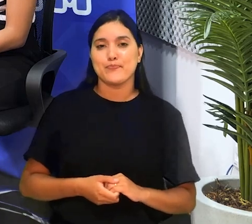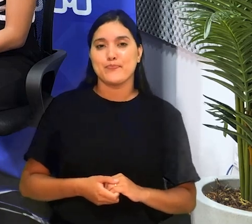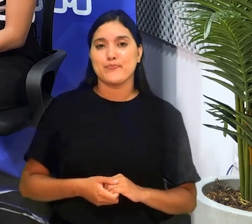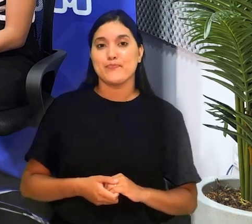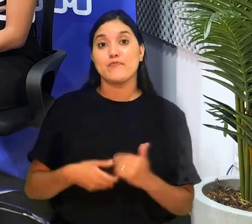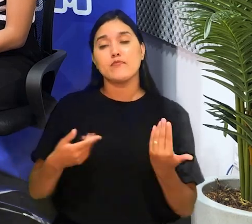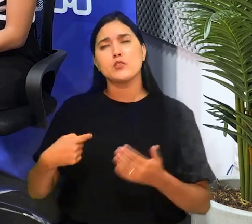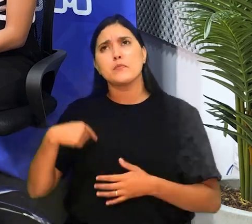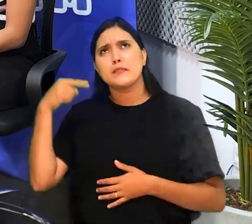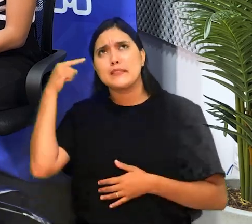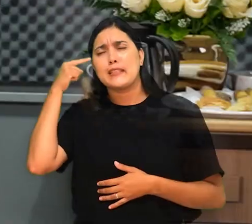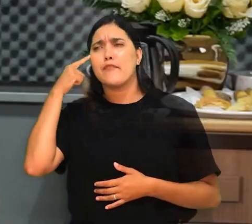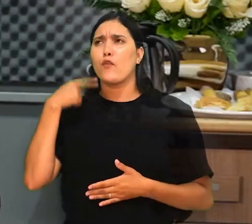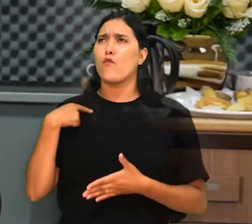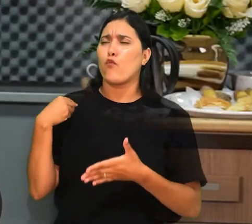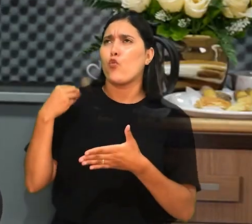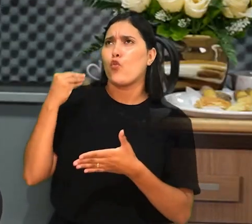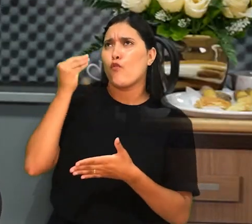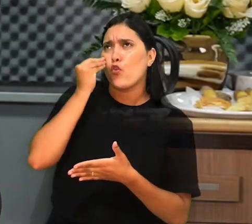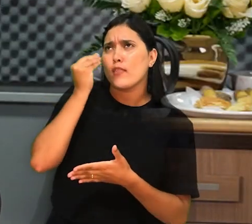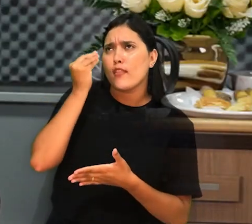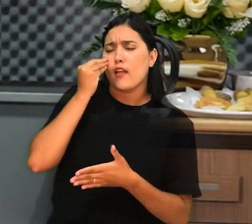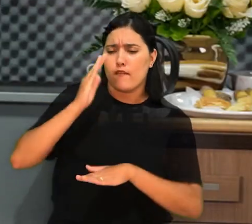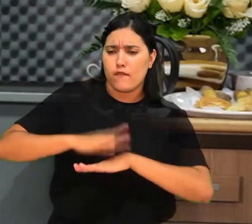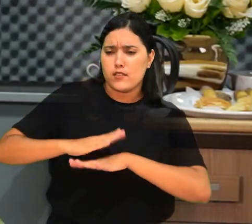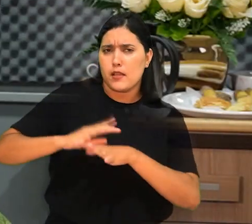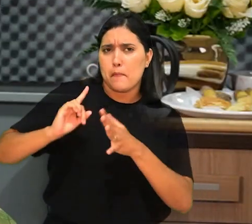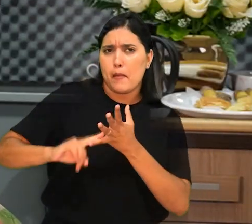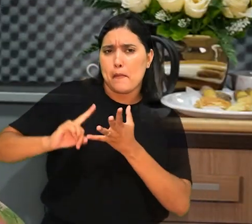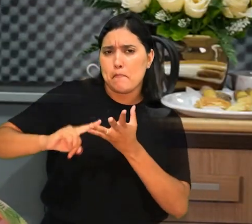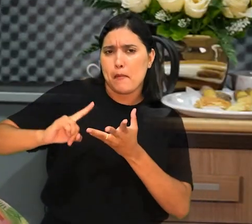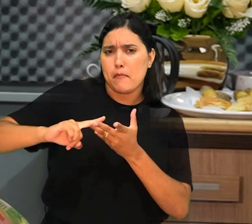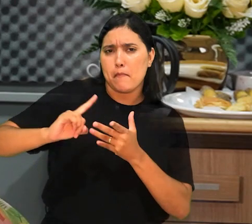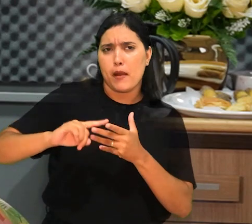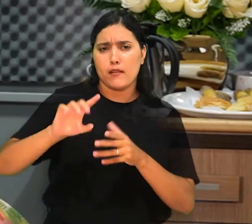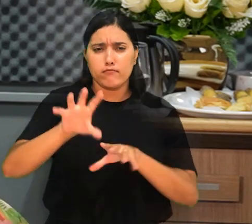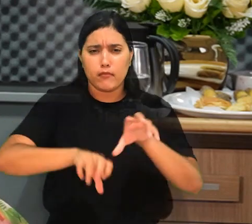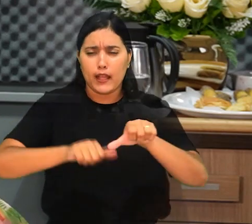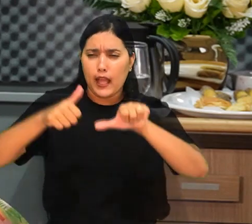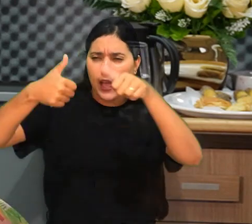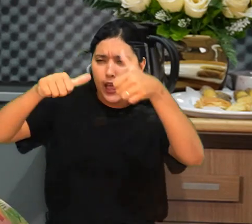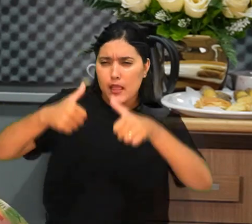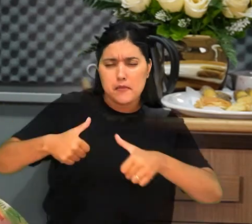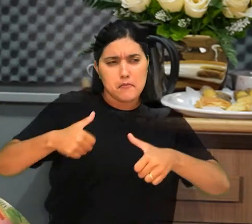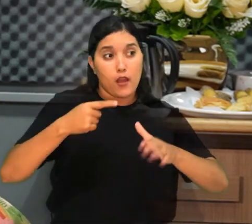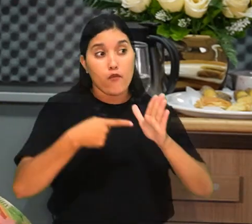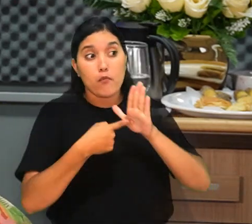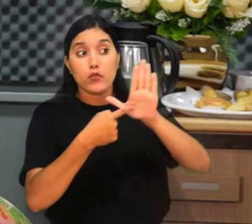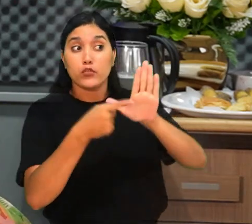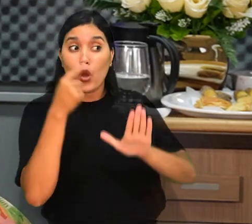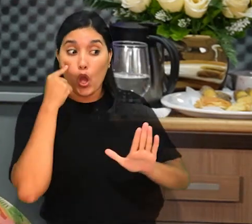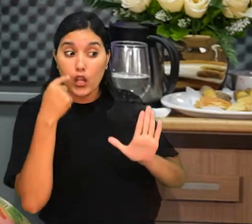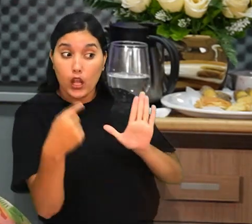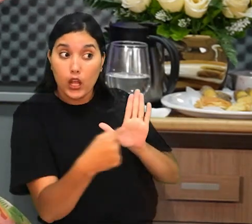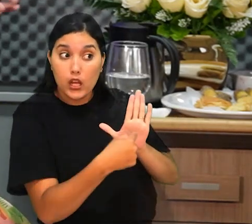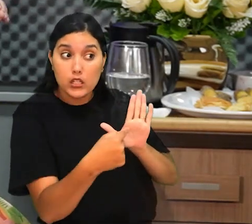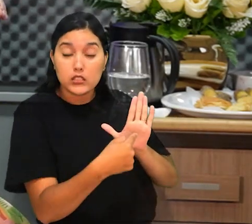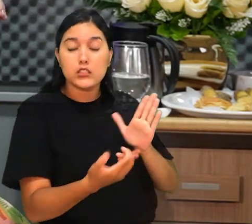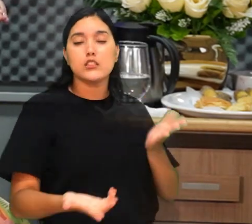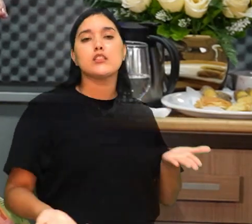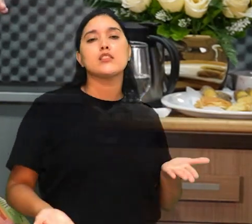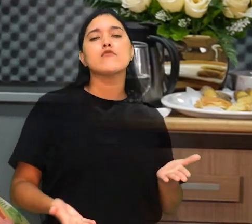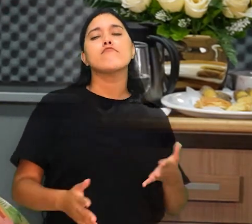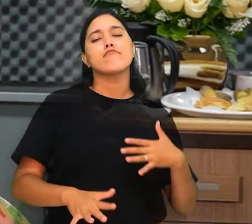entende aquilo, porque surdos são um pouquinho impacientes também, tá, gente? E aí eu pegava assim, digo, não, vou tentar